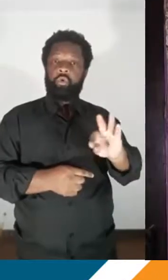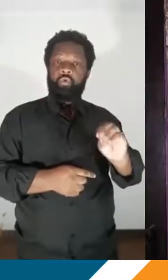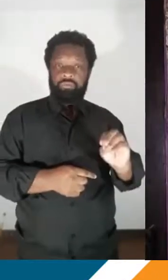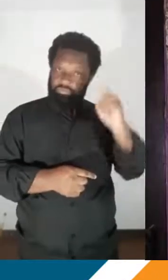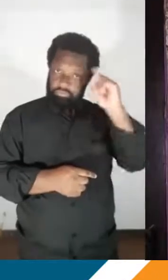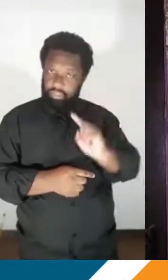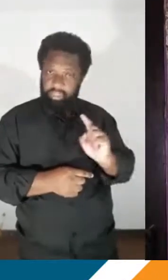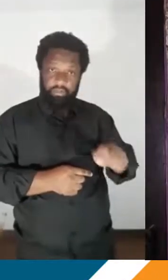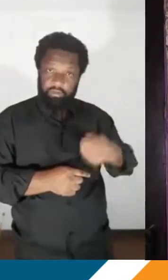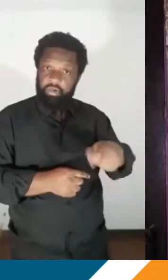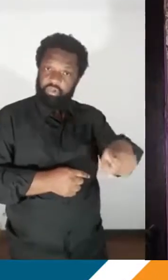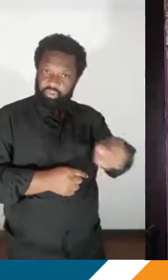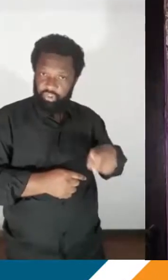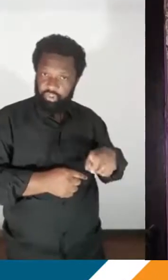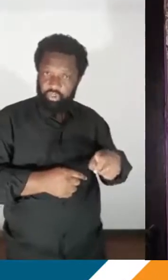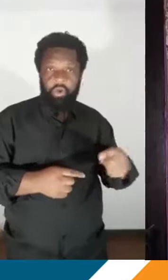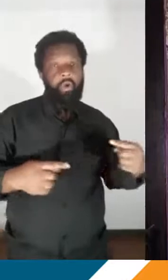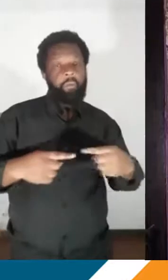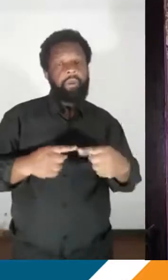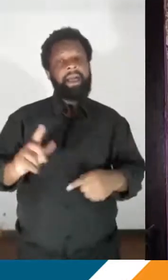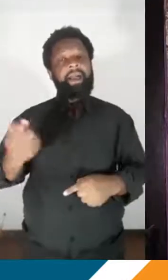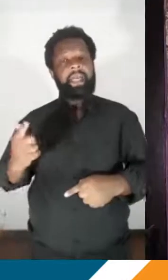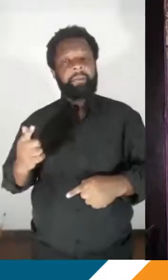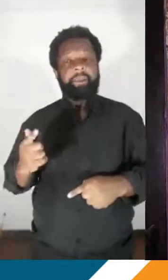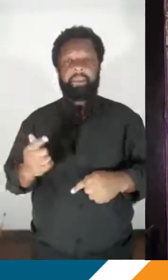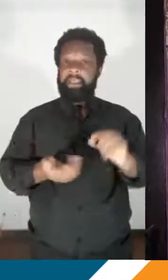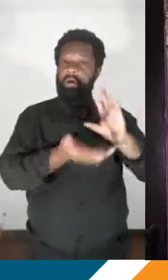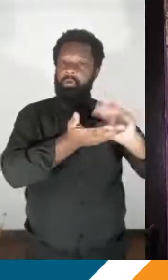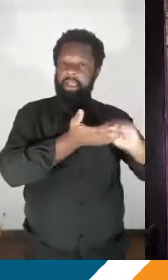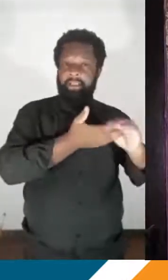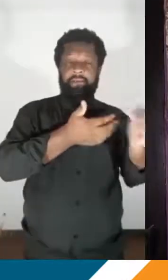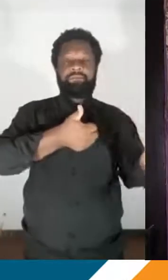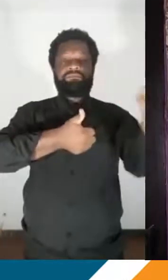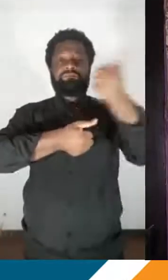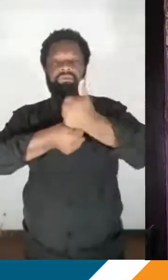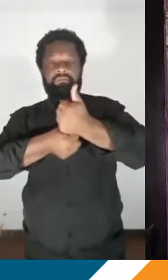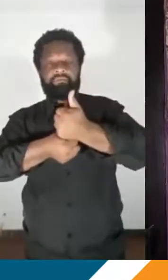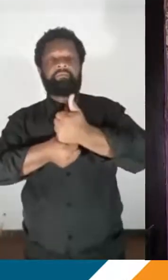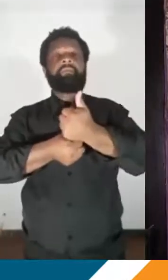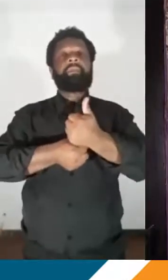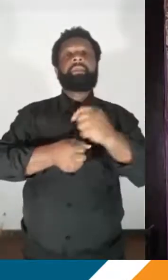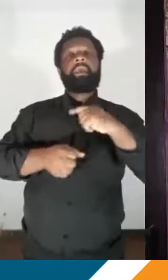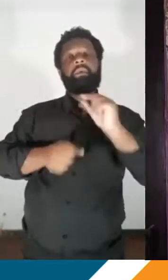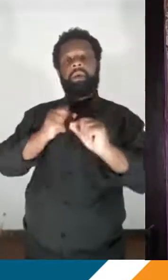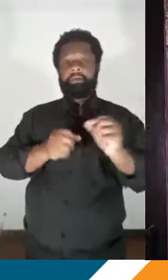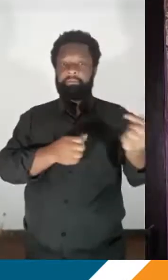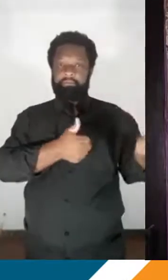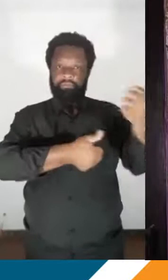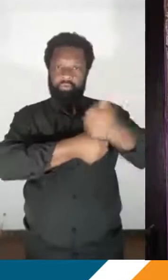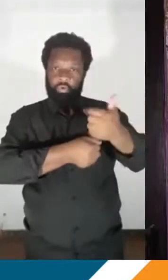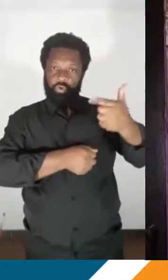quero achar, que eu vou chamar de X, eu vou encontrar ele em grama. Vou substituir esses dados na equação. Eu vou ter